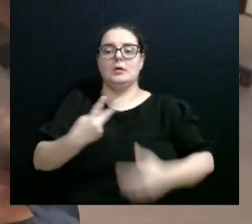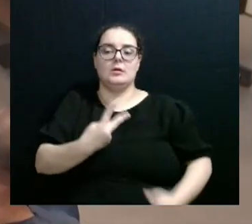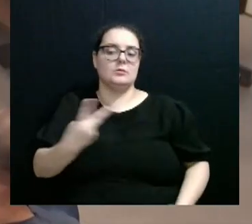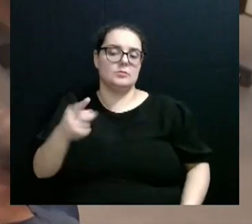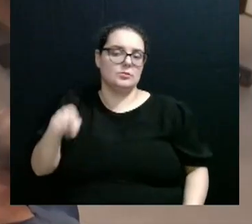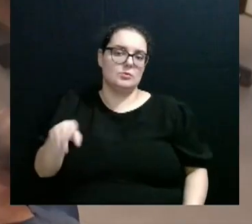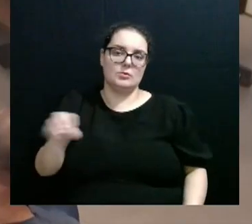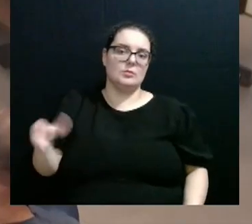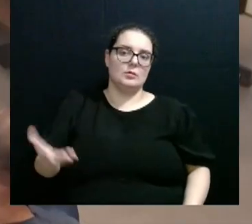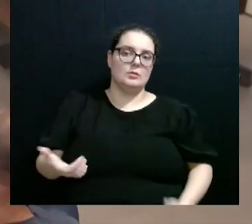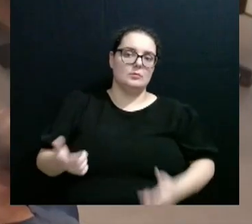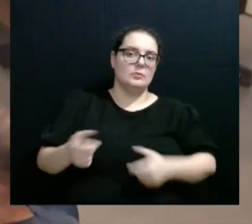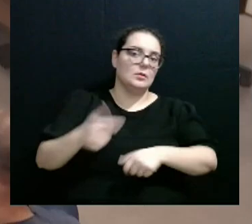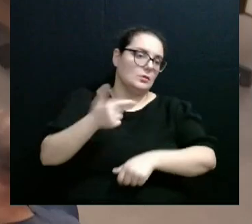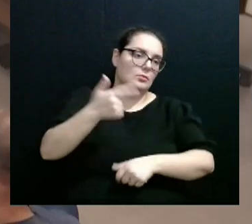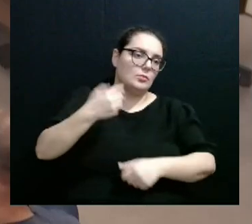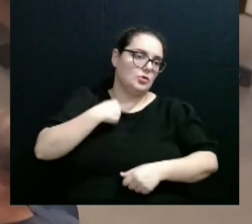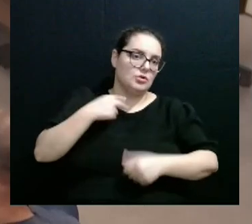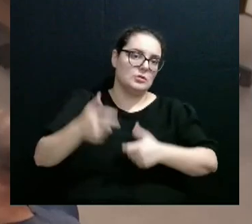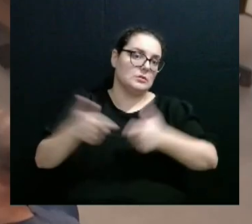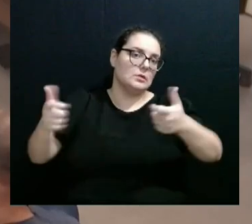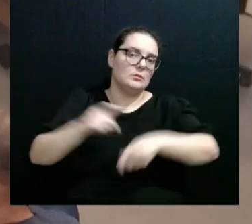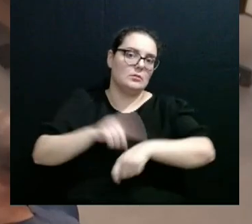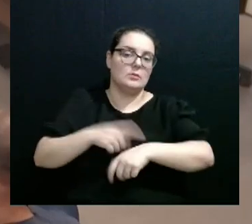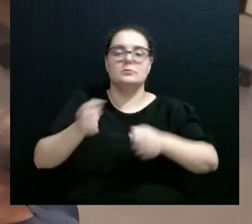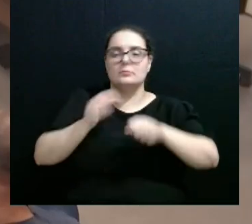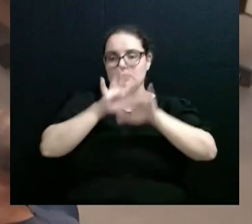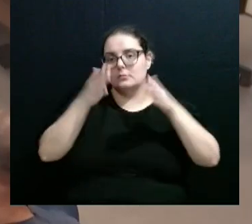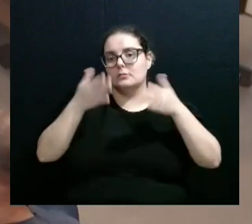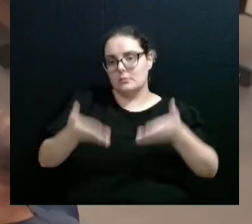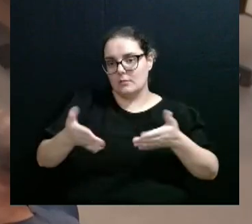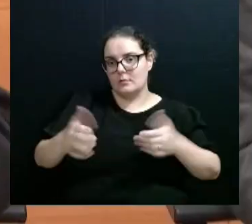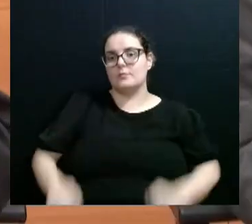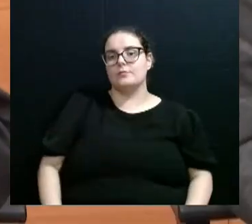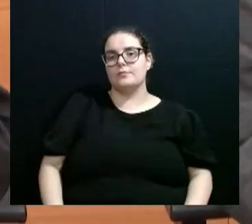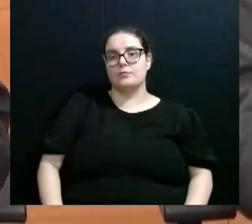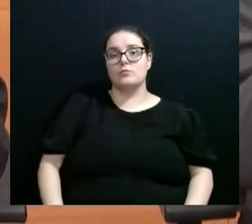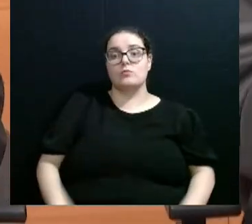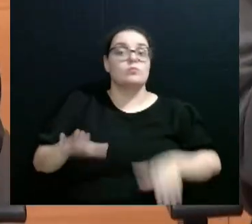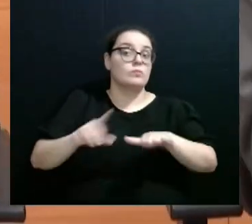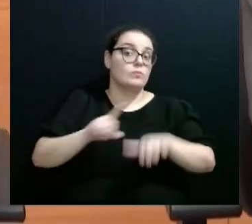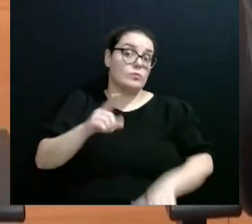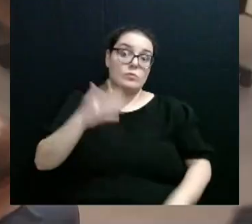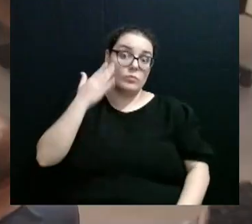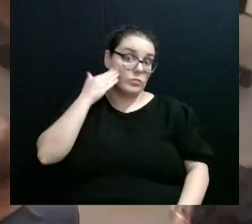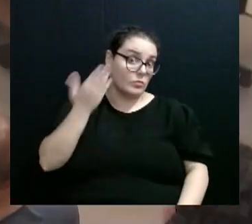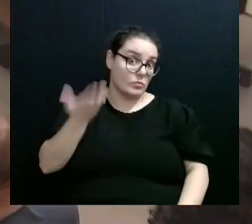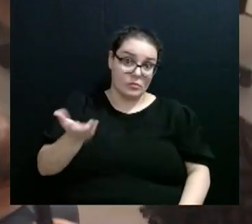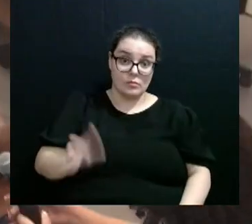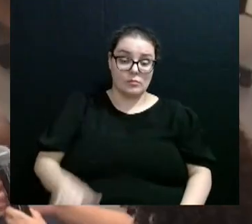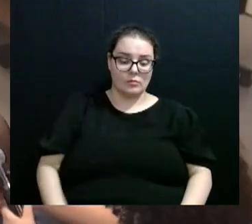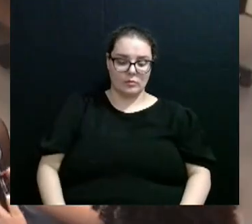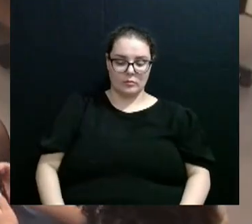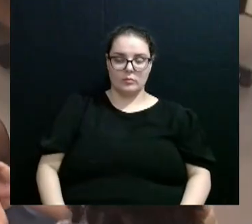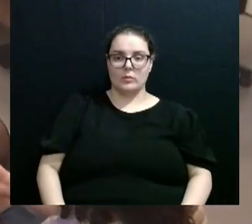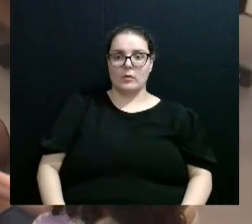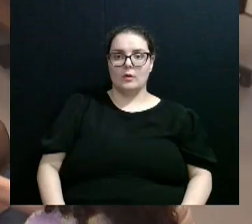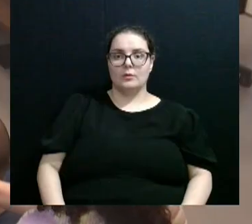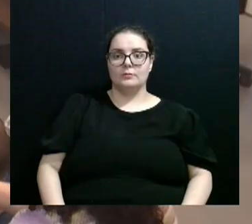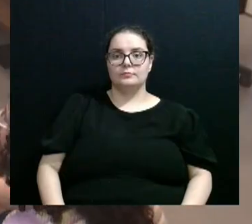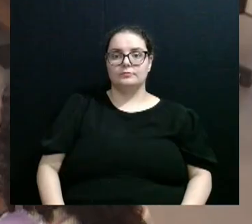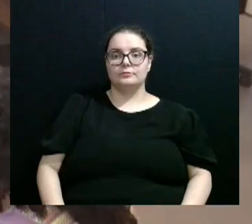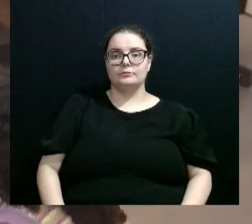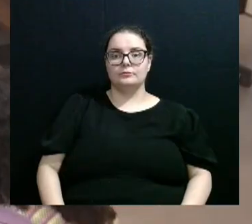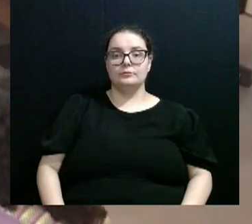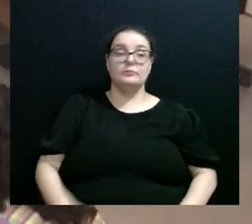horário. Então, ficou claro ali para eles que às vezes não está sabendo, né? Passar para o Vlad. Direitos e deveres,